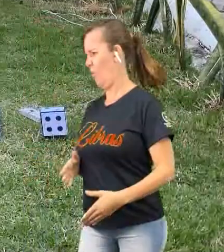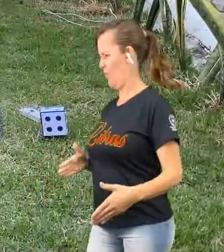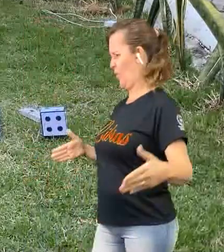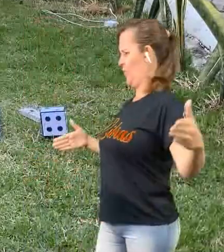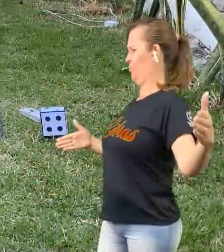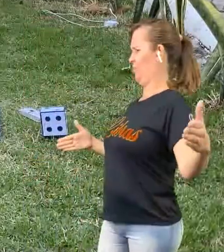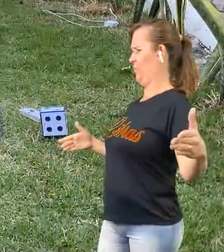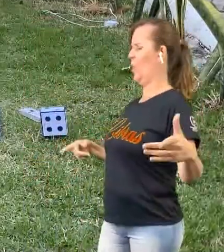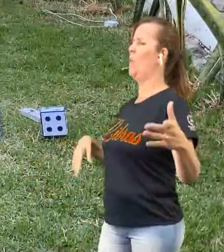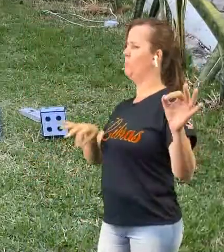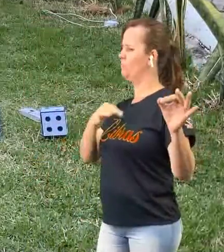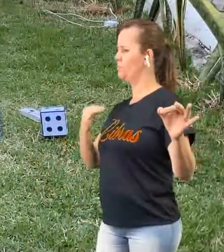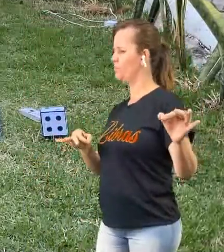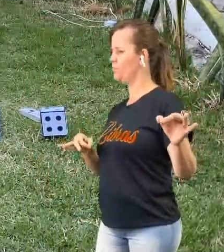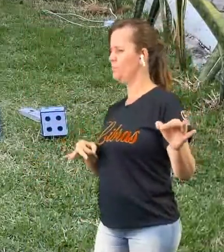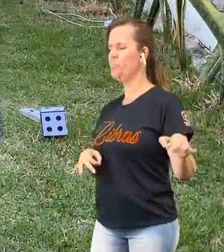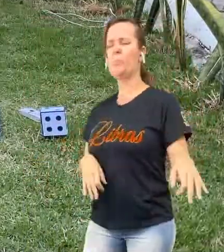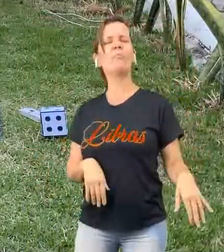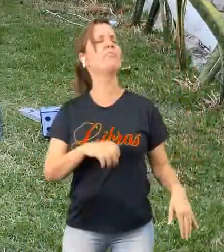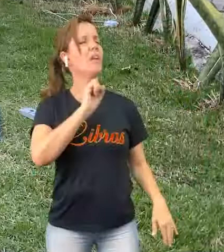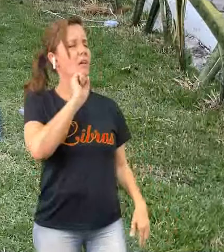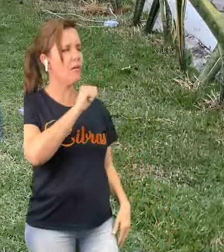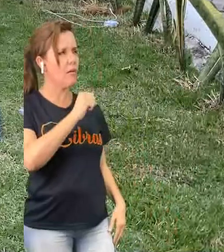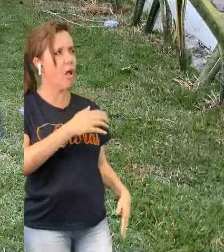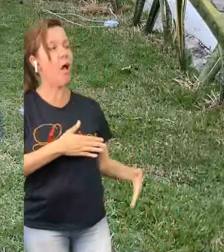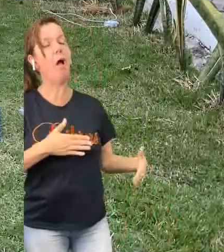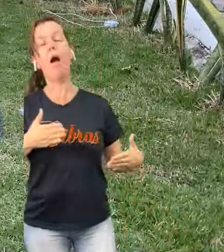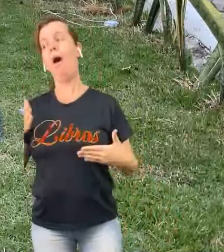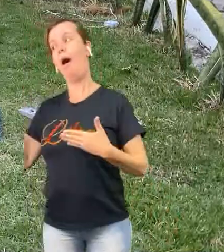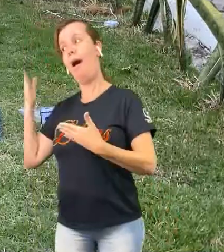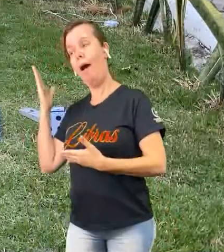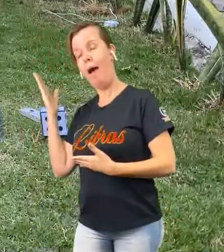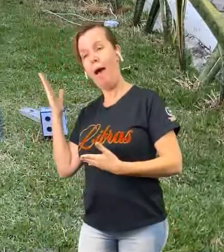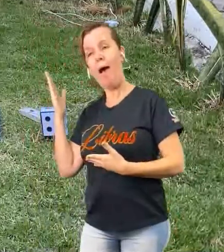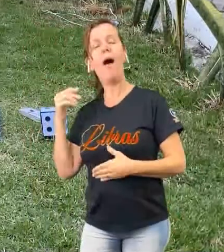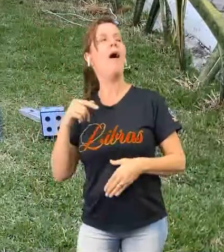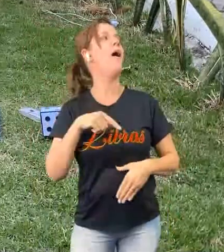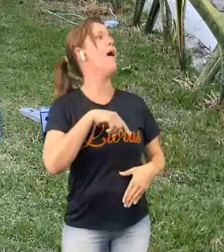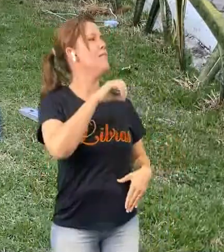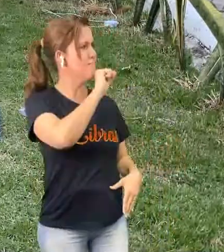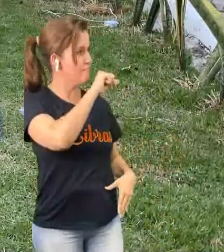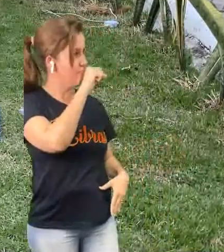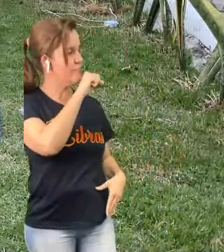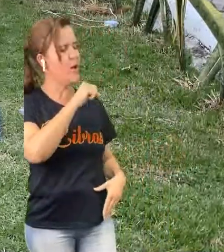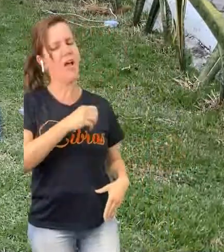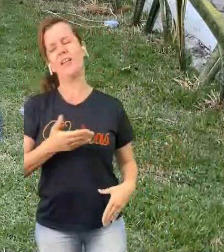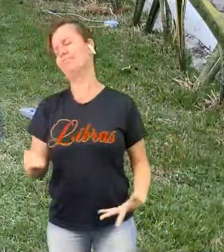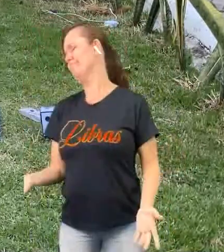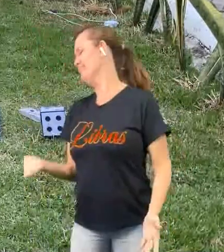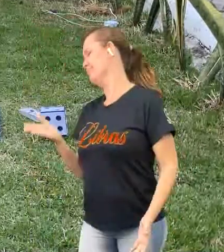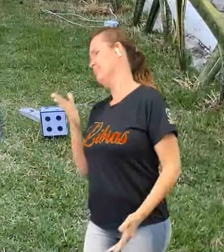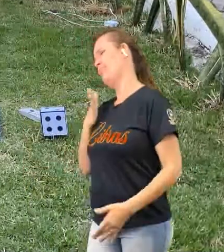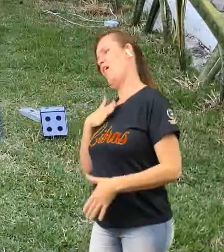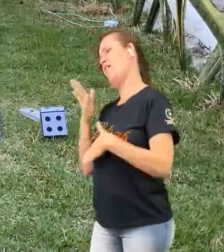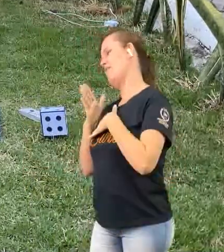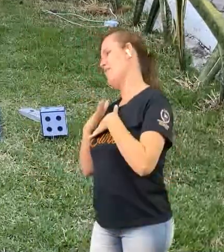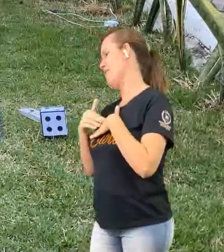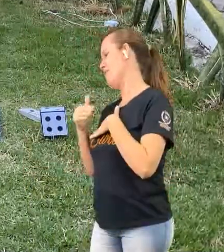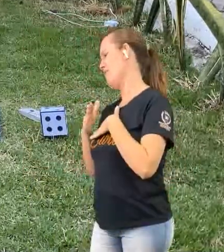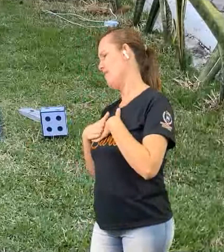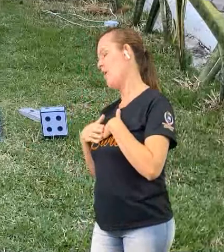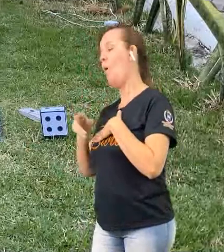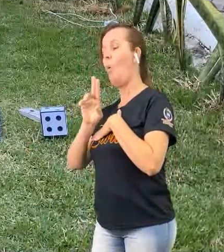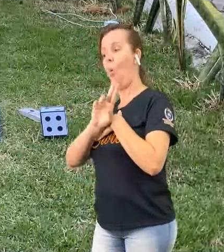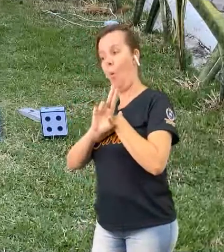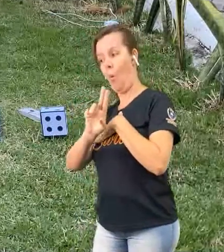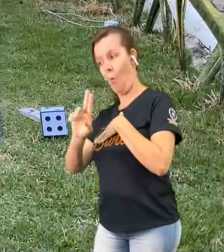violino maior. Sim, maior. Assim. Isso mesmo. Ah, meu querido Cleite, o